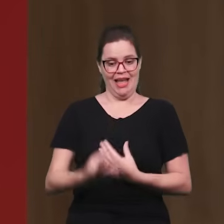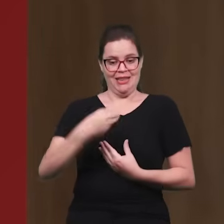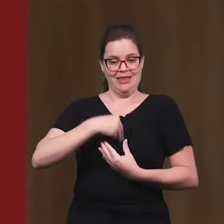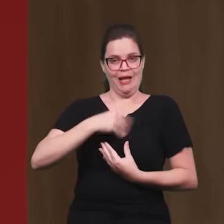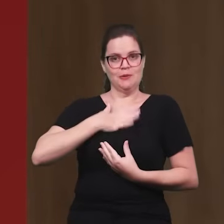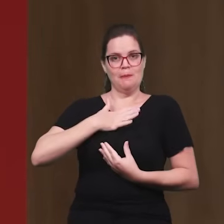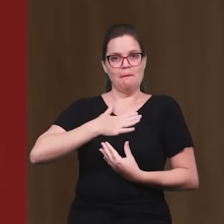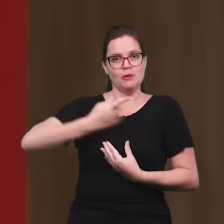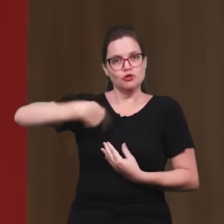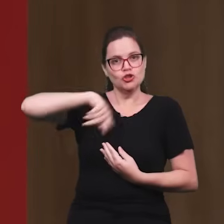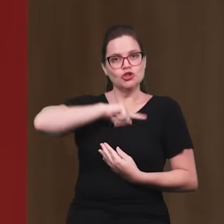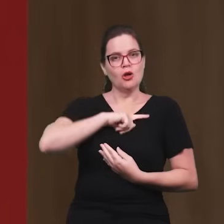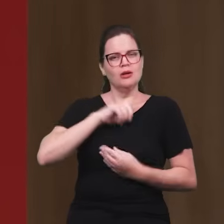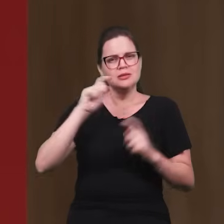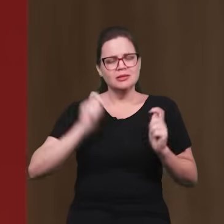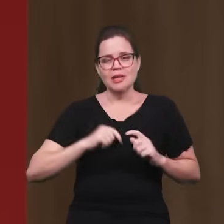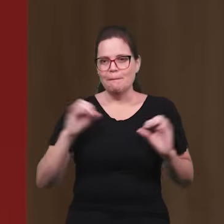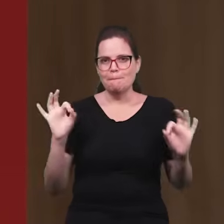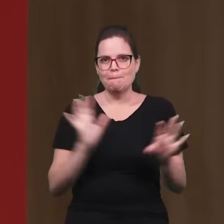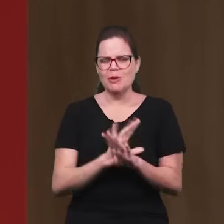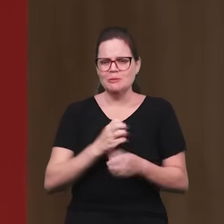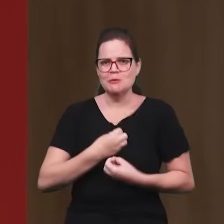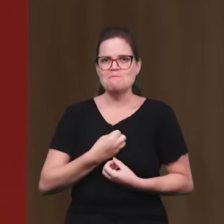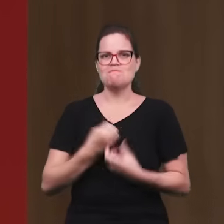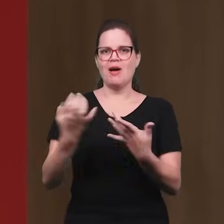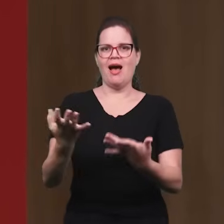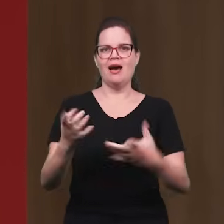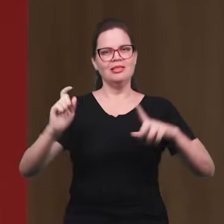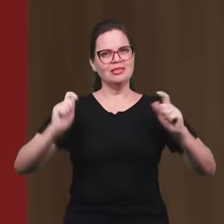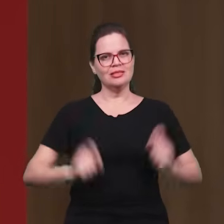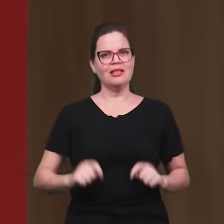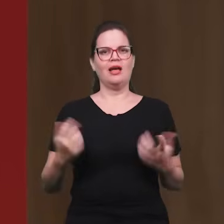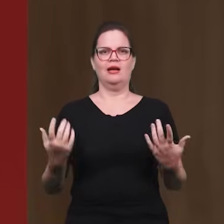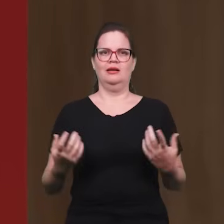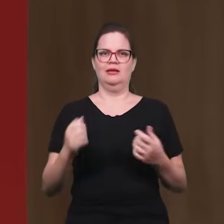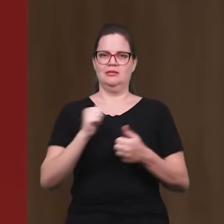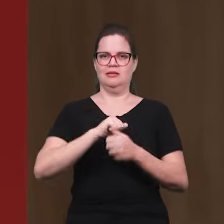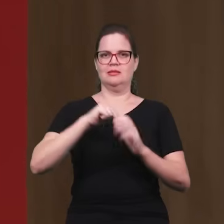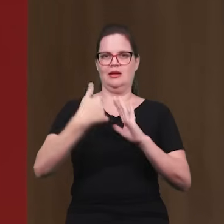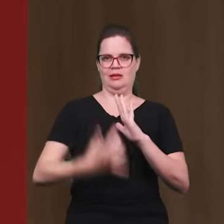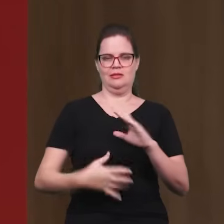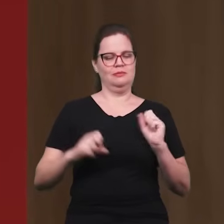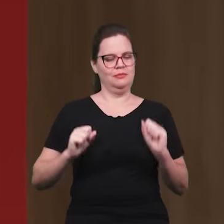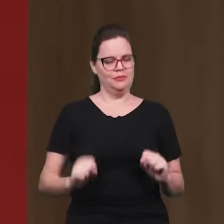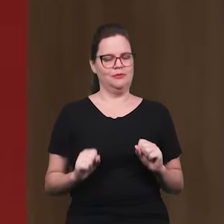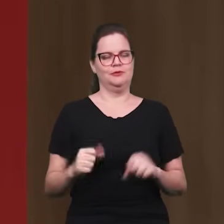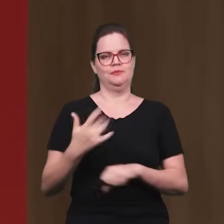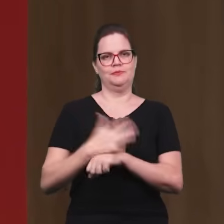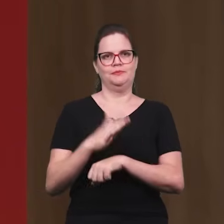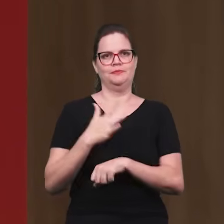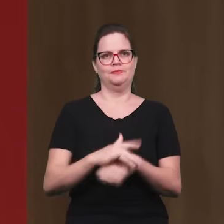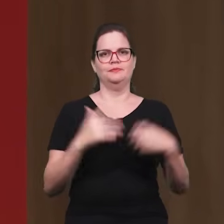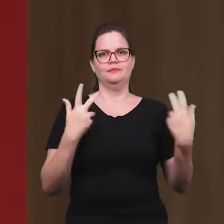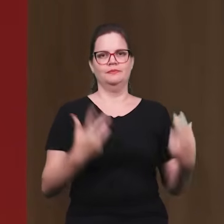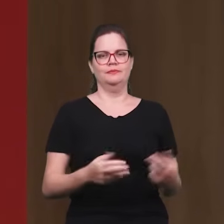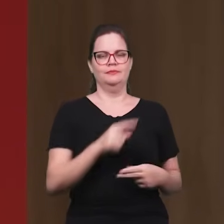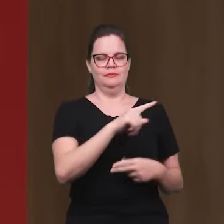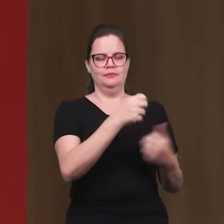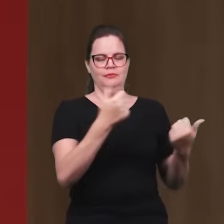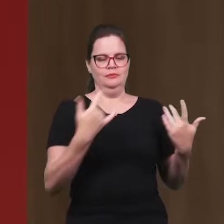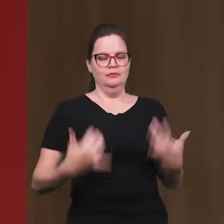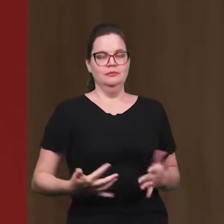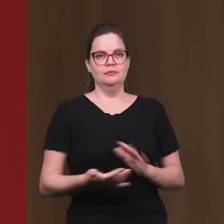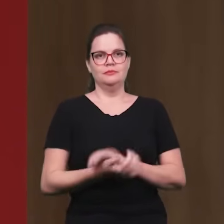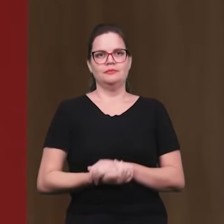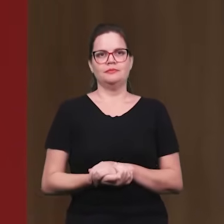nós, prontas para que nós possamos desenvolvê-las. E dentro disso, né, André, a gente completando aqui